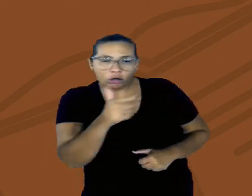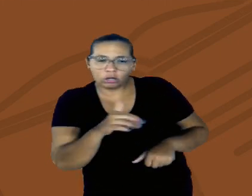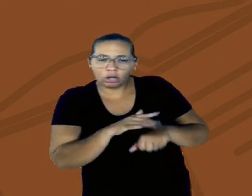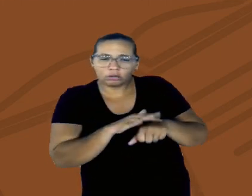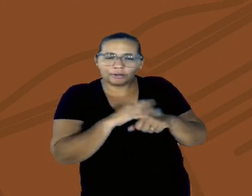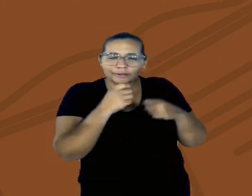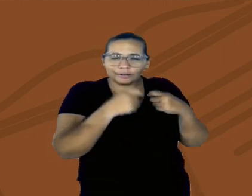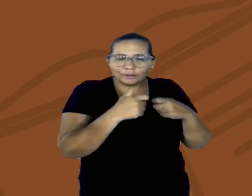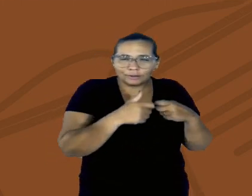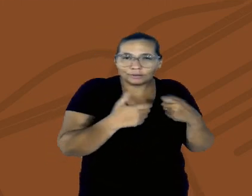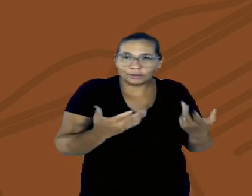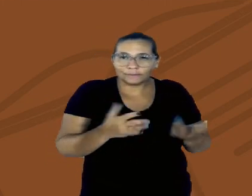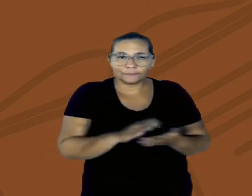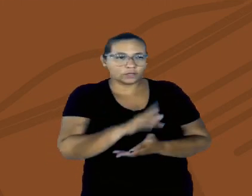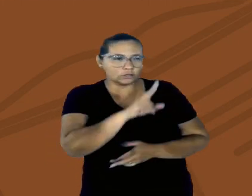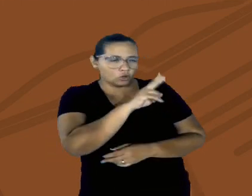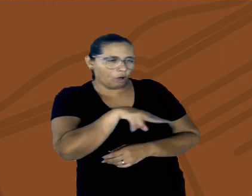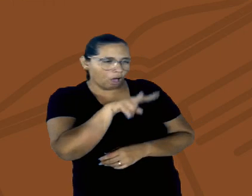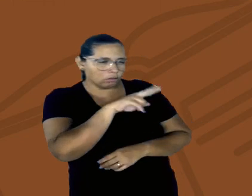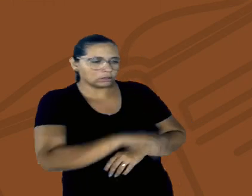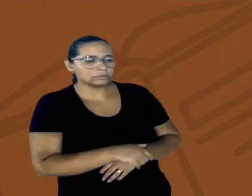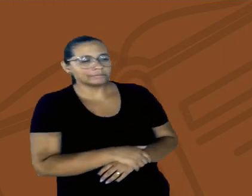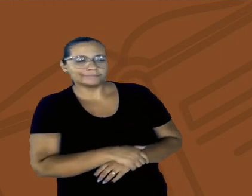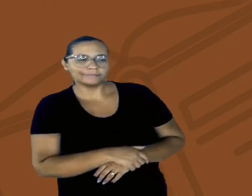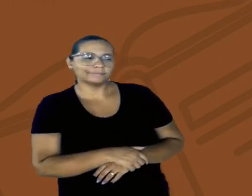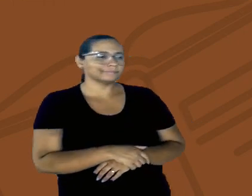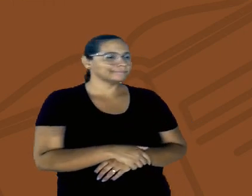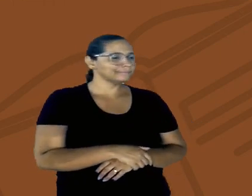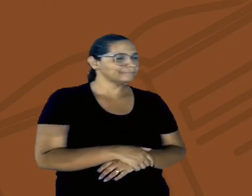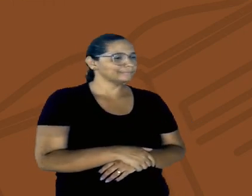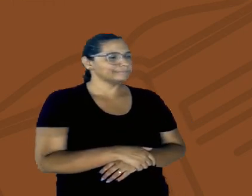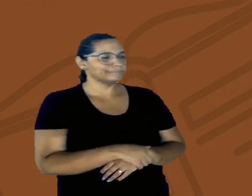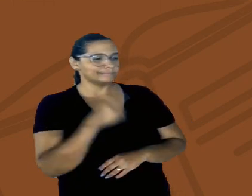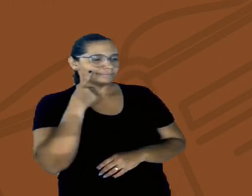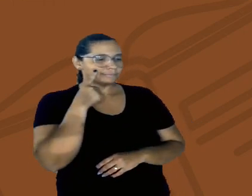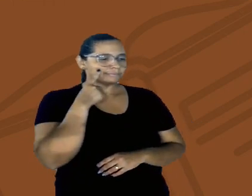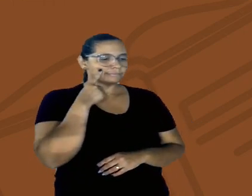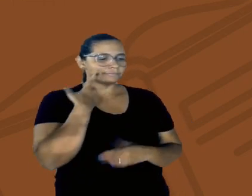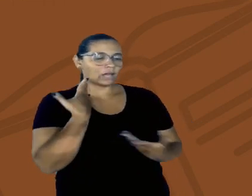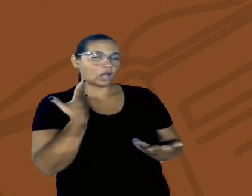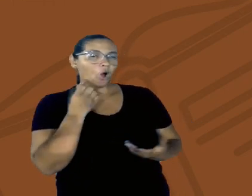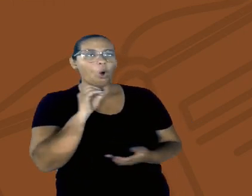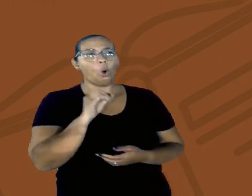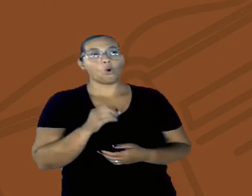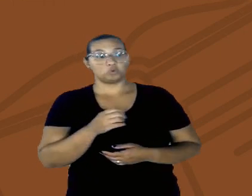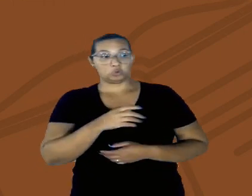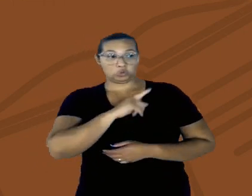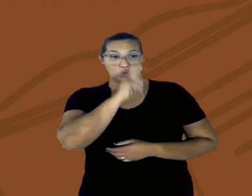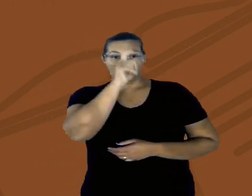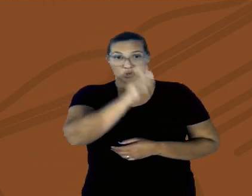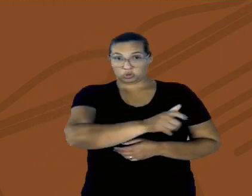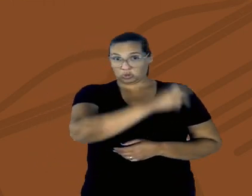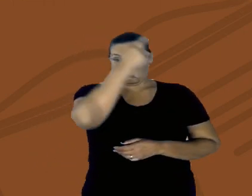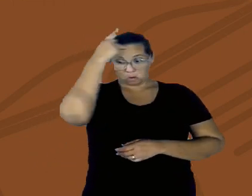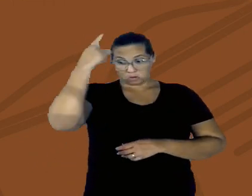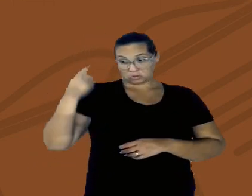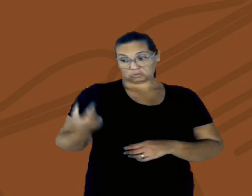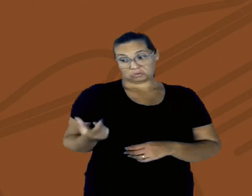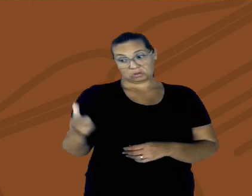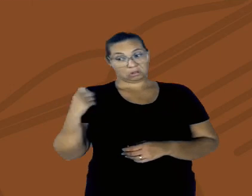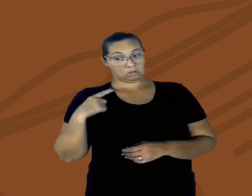em olhar para a pessoa. Rapaz. Será que pela condição financeira, né? A gente sabe?